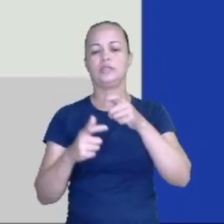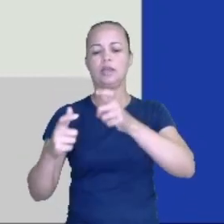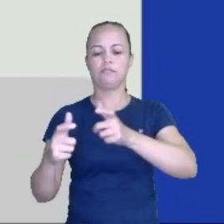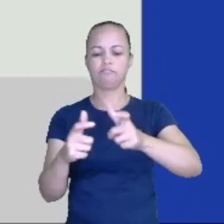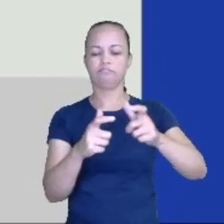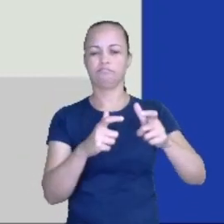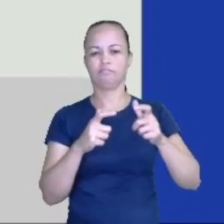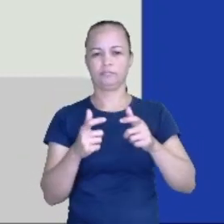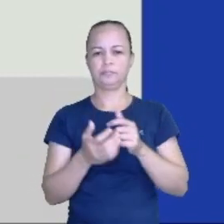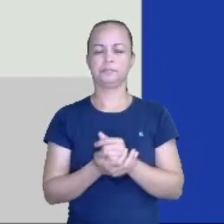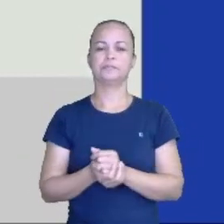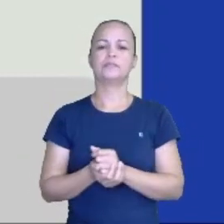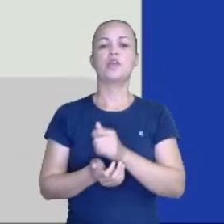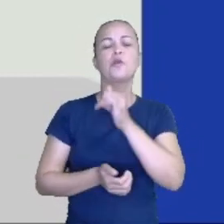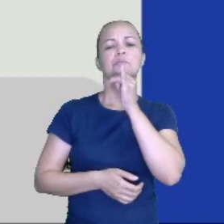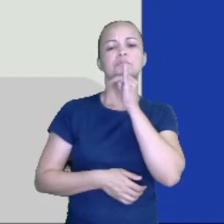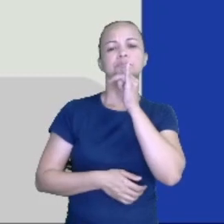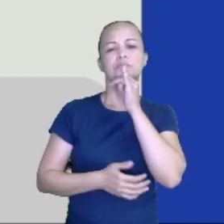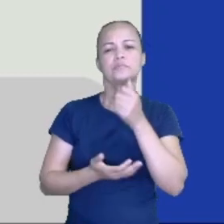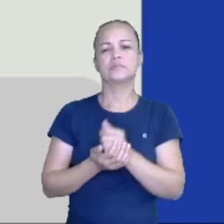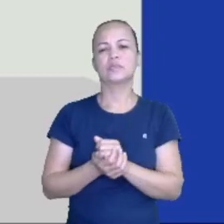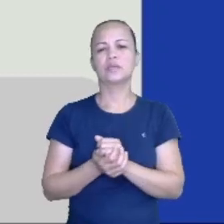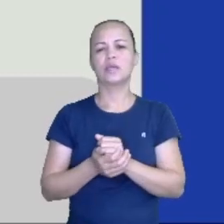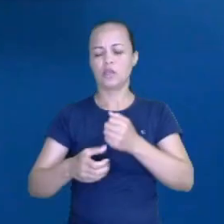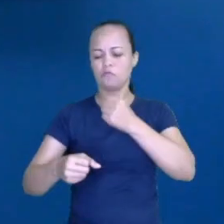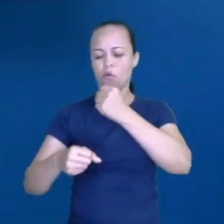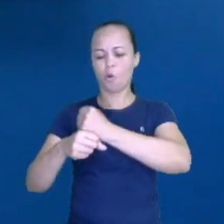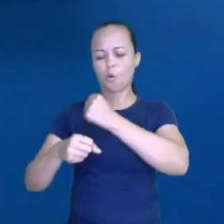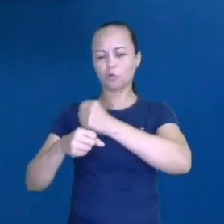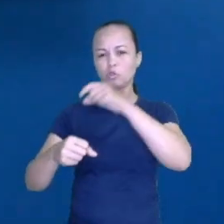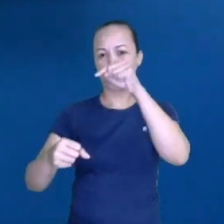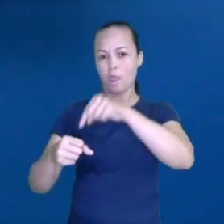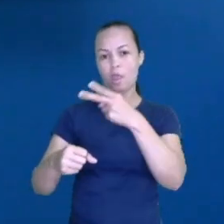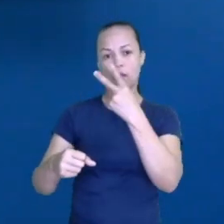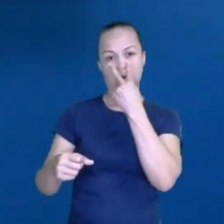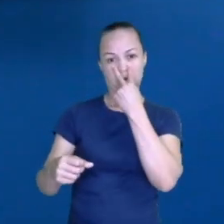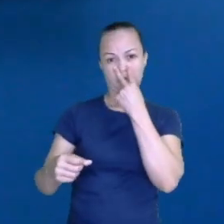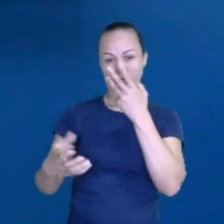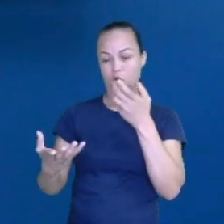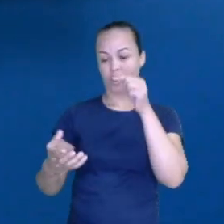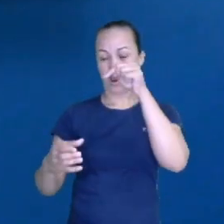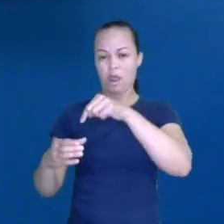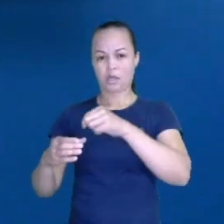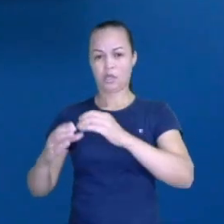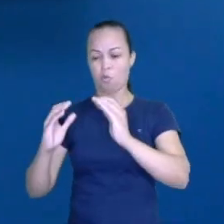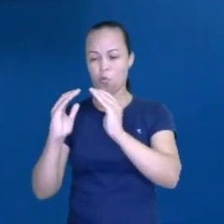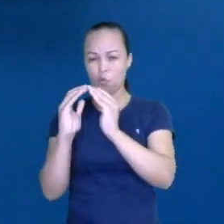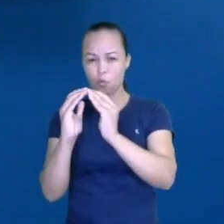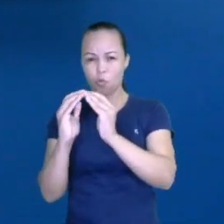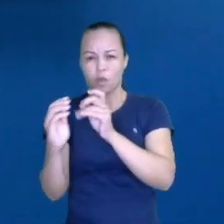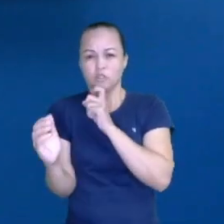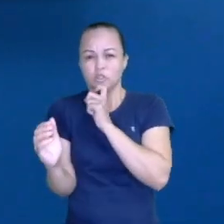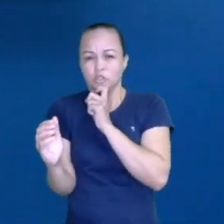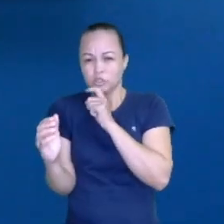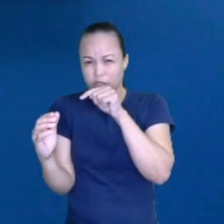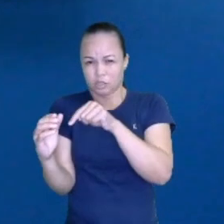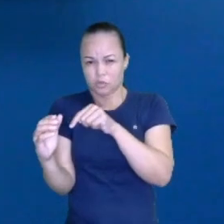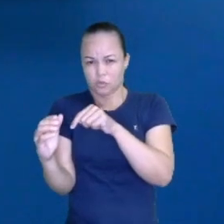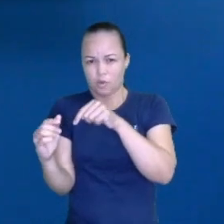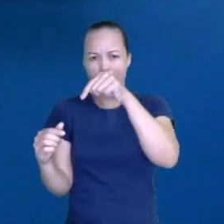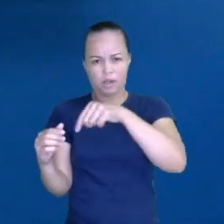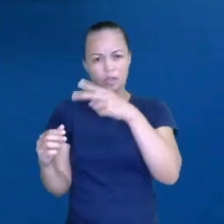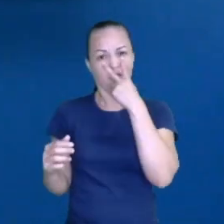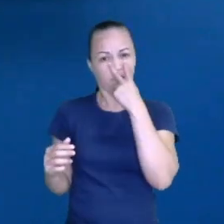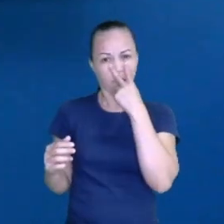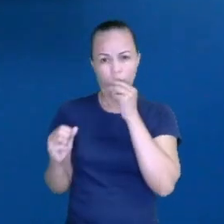certo? Por exemplo, eu vou construir aqui em Vitória de Santo Antão um iglu, aquele que é feito com blocos de gelo,